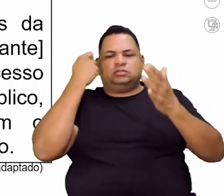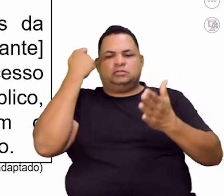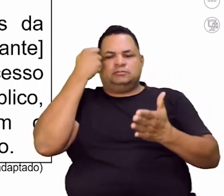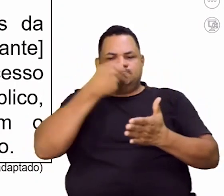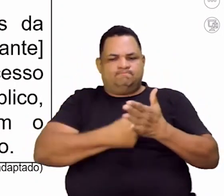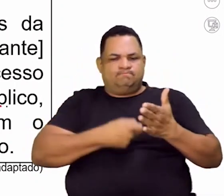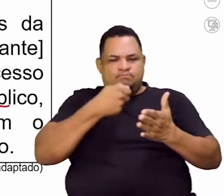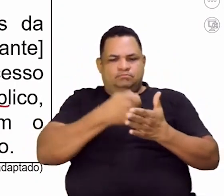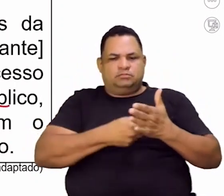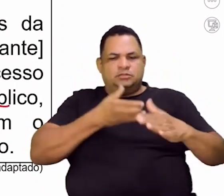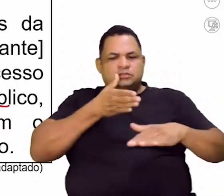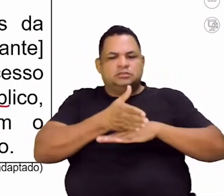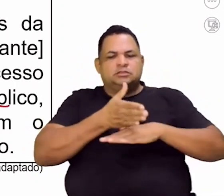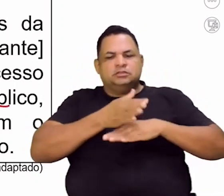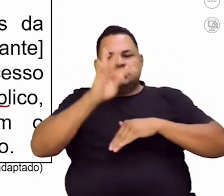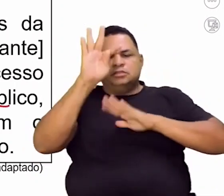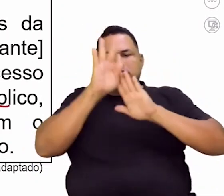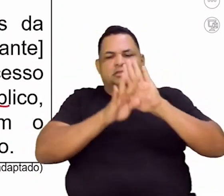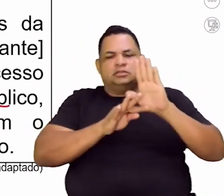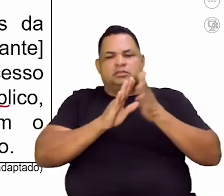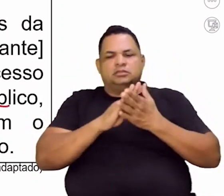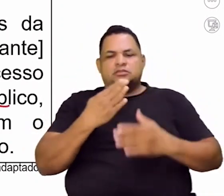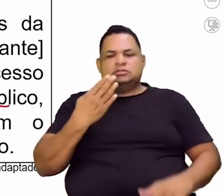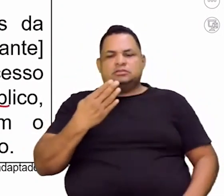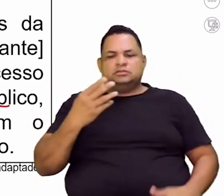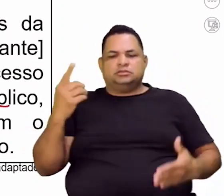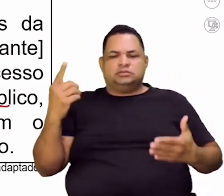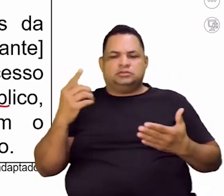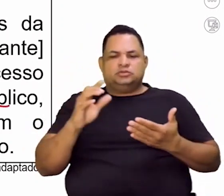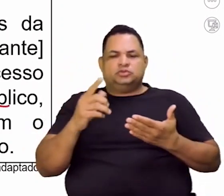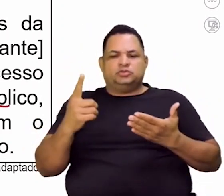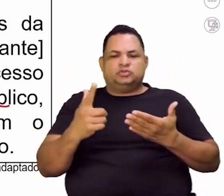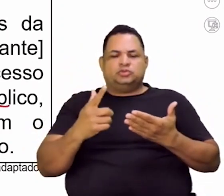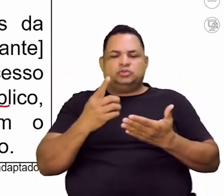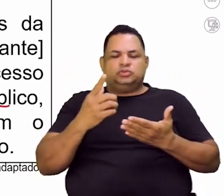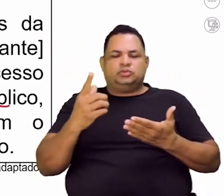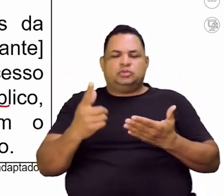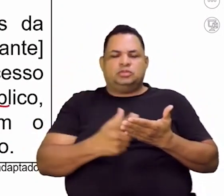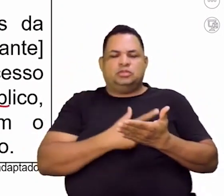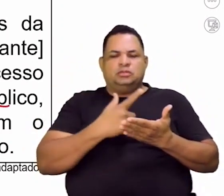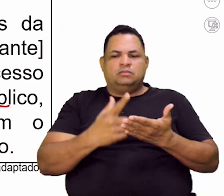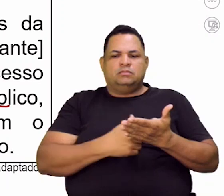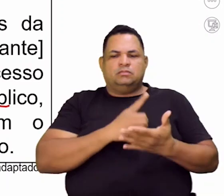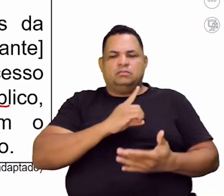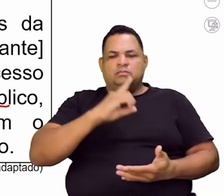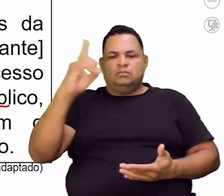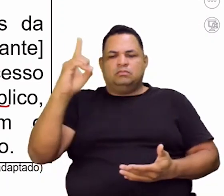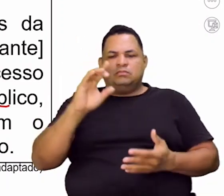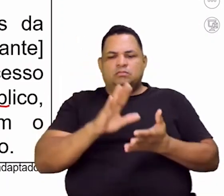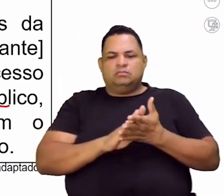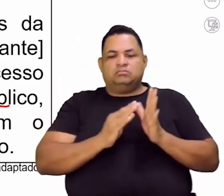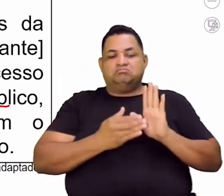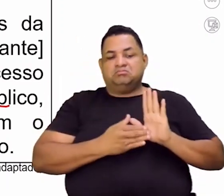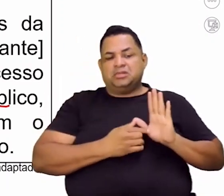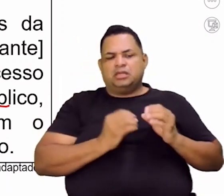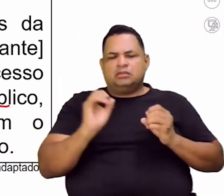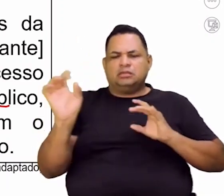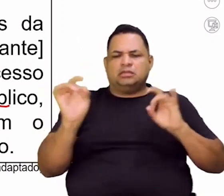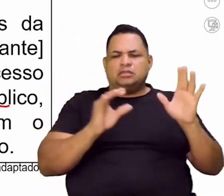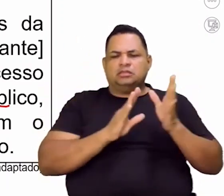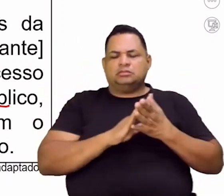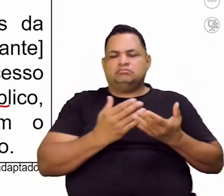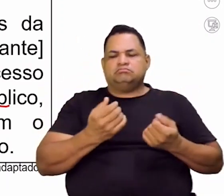acesso direto ao texto bíblico, que até então eles não tinham, dando a cada um o direito de interpretá-lo.